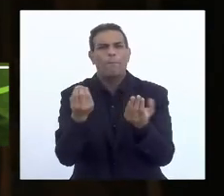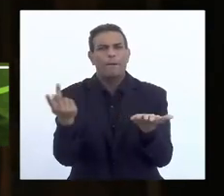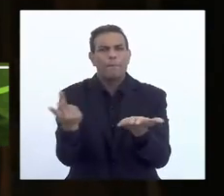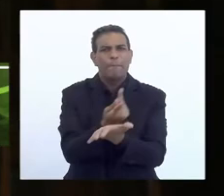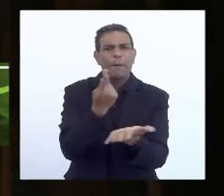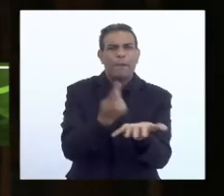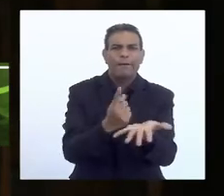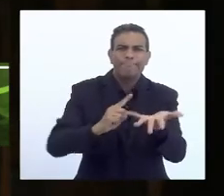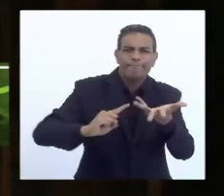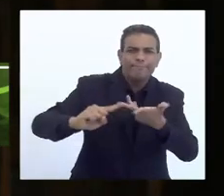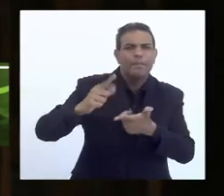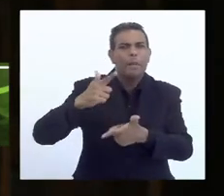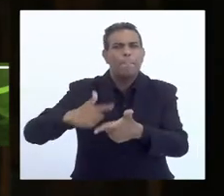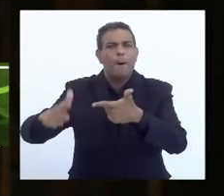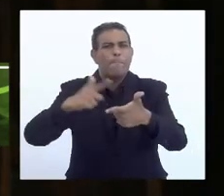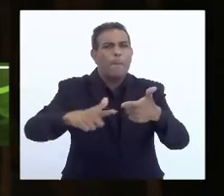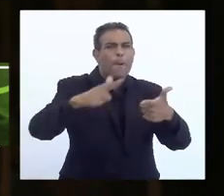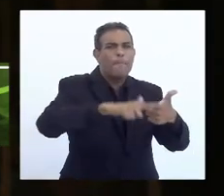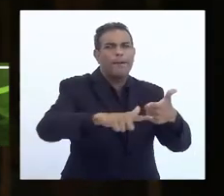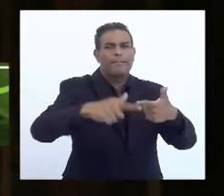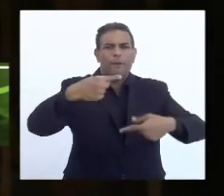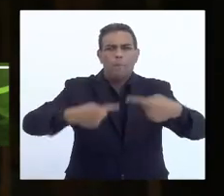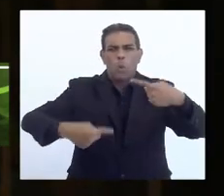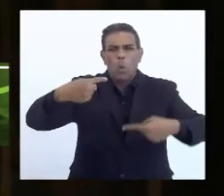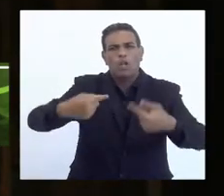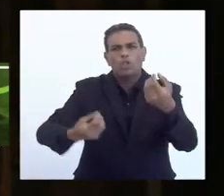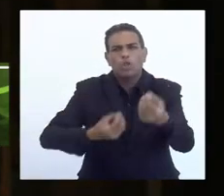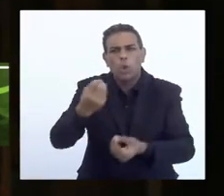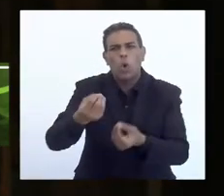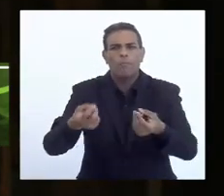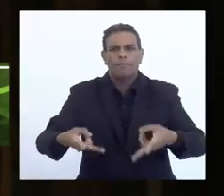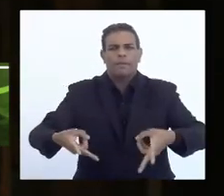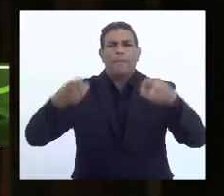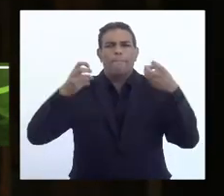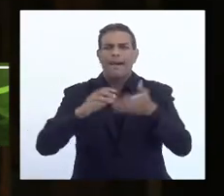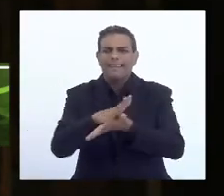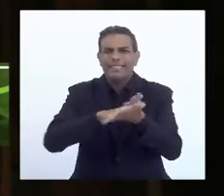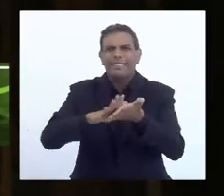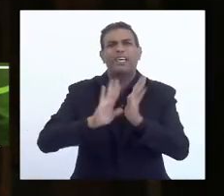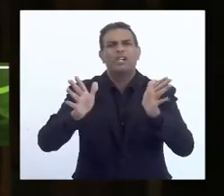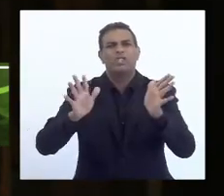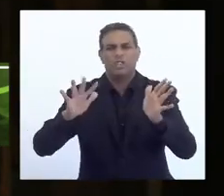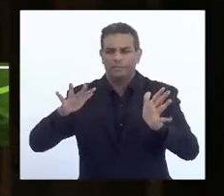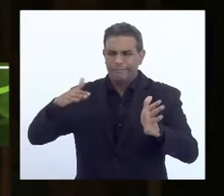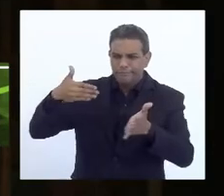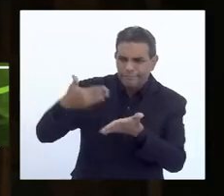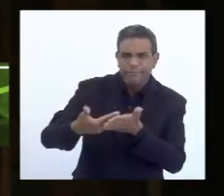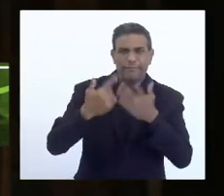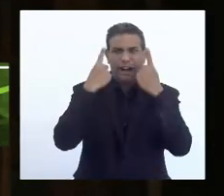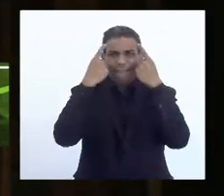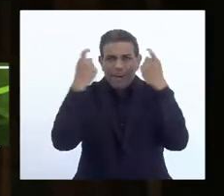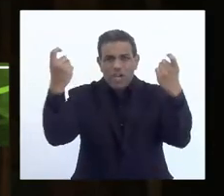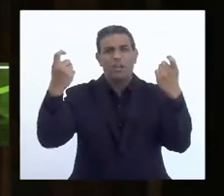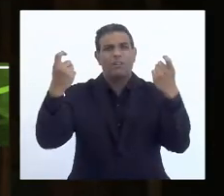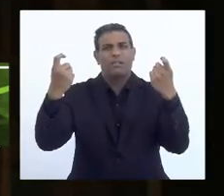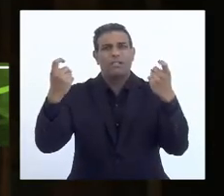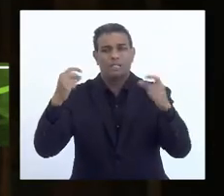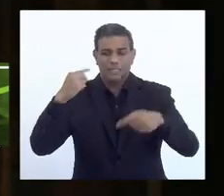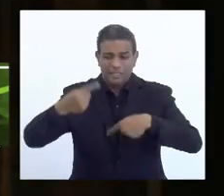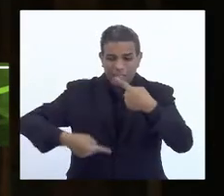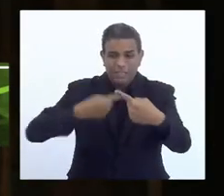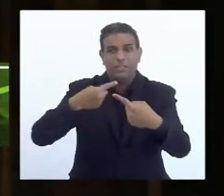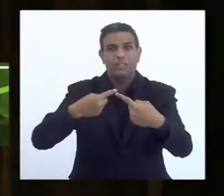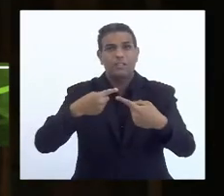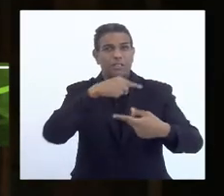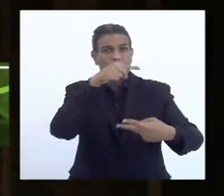violências sofridas através da política, a não perceber. Eu sofri violência doméstica por 2 anos e quando, depois da